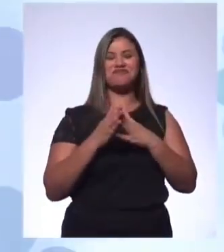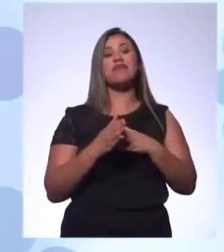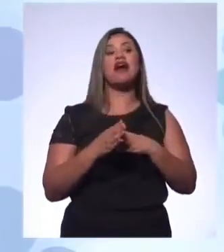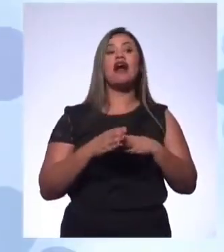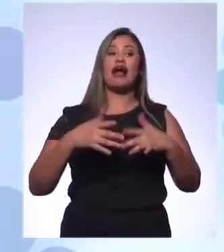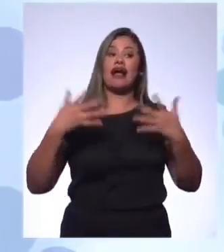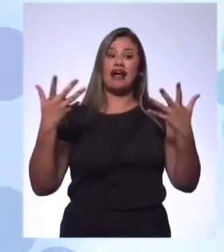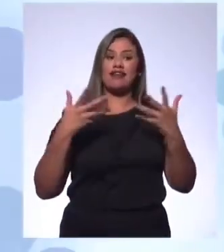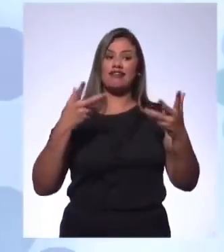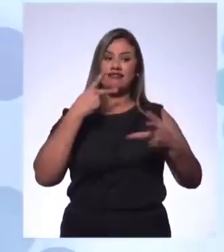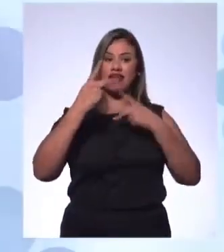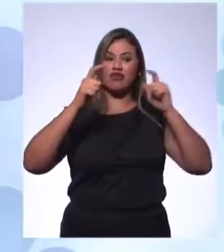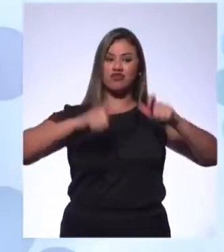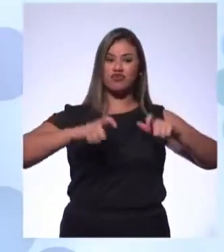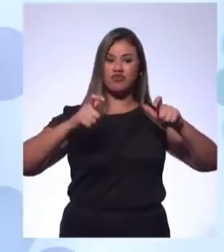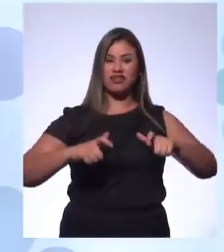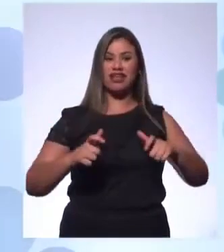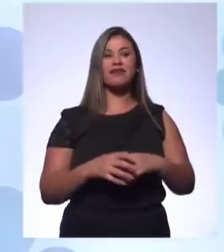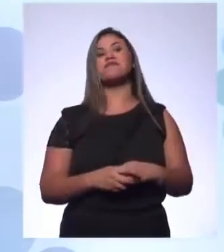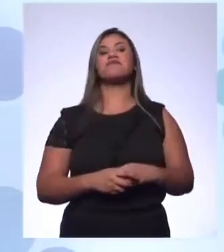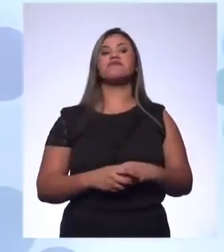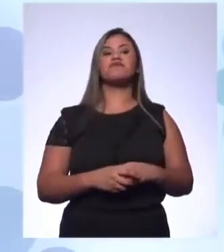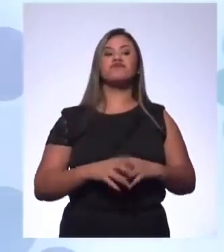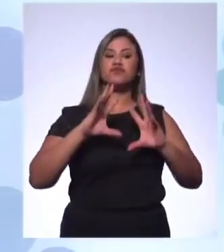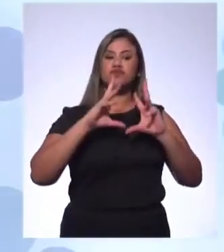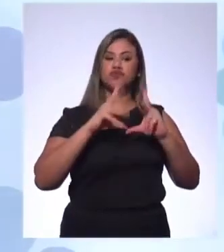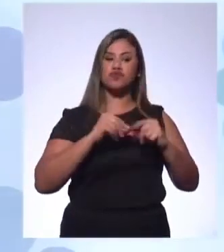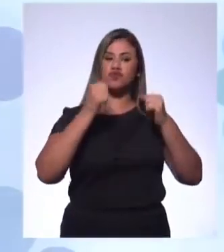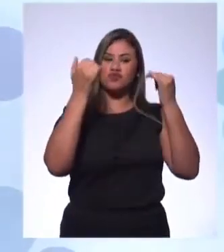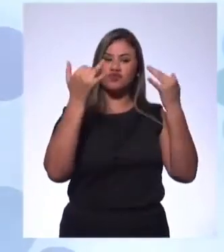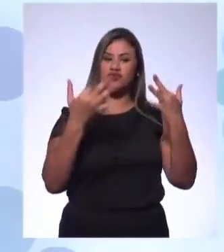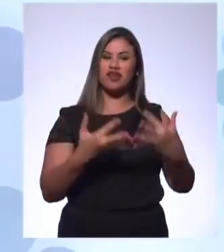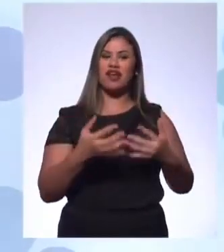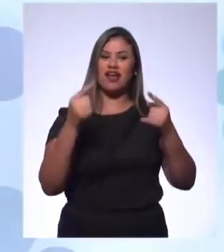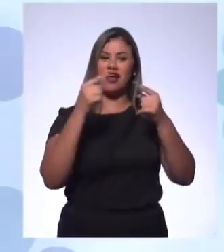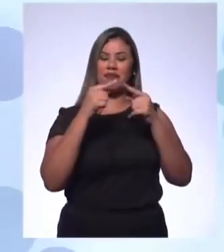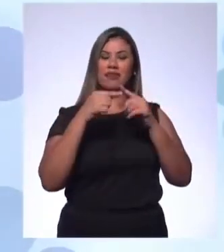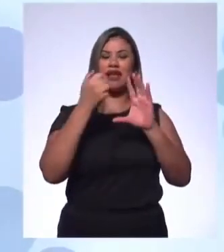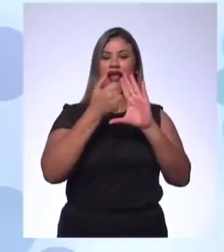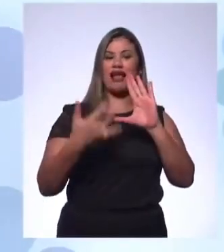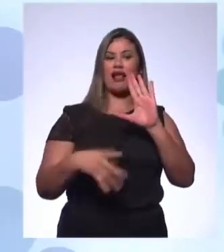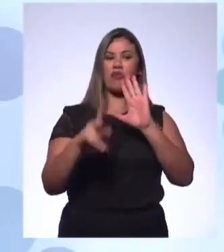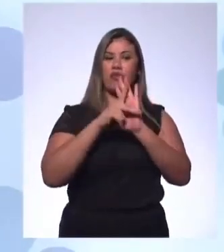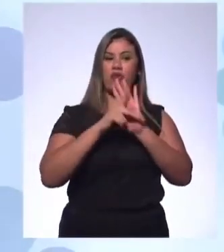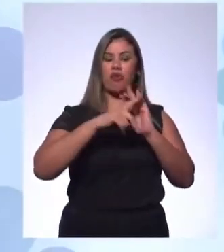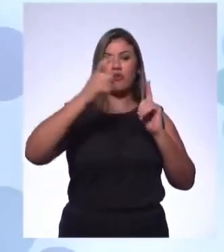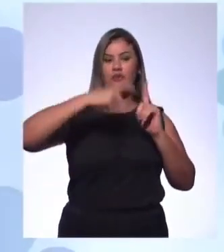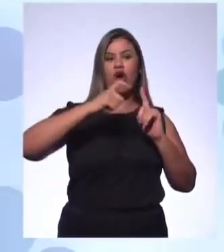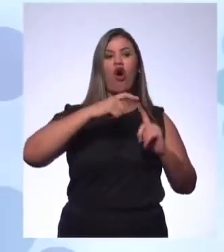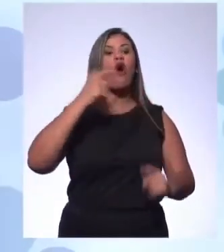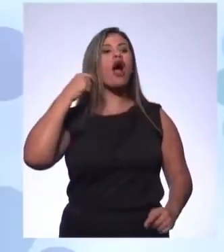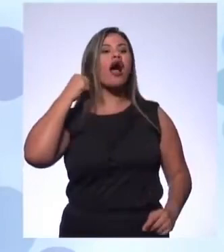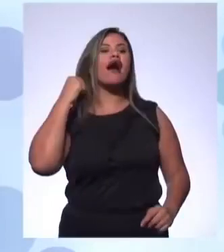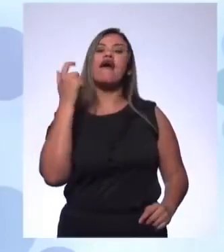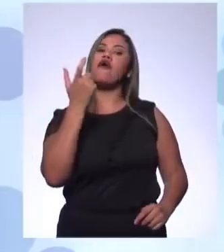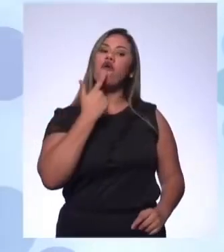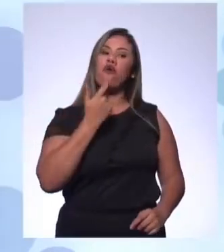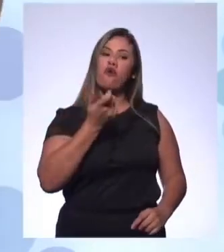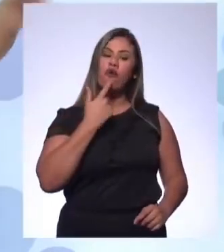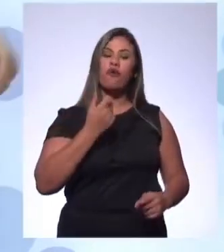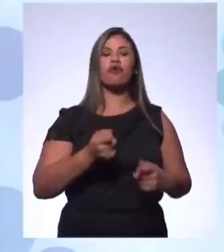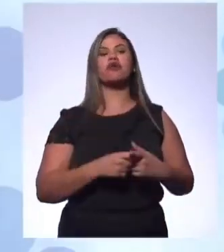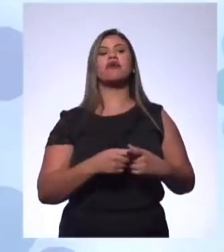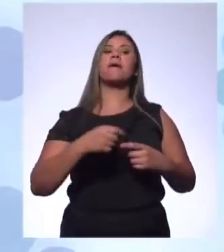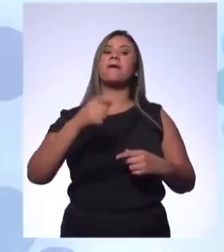personagem, vamos falar de espaço agora. Personagem é isso. Tudo que a gente falou agora são características que levam a personagem. Ele é ruivo, teve